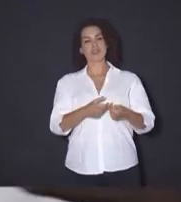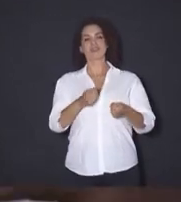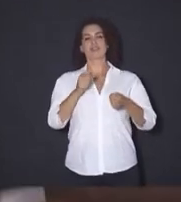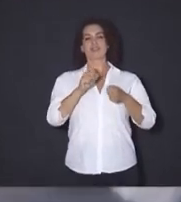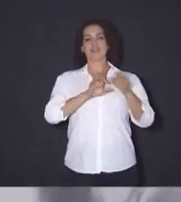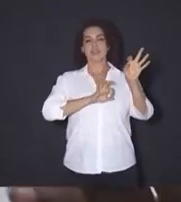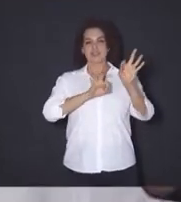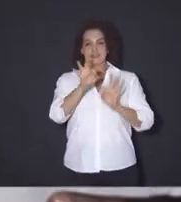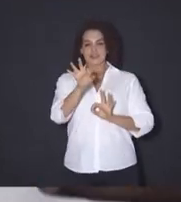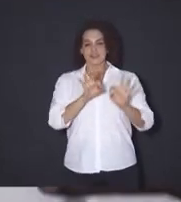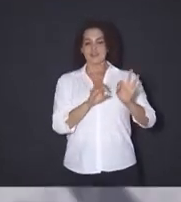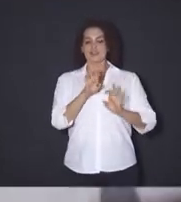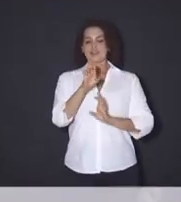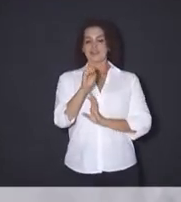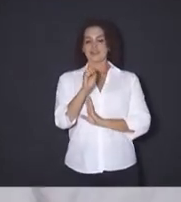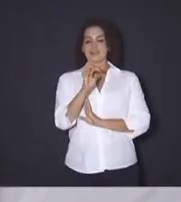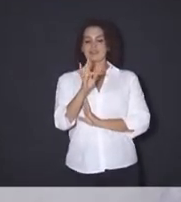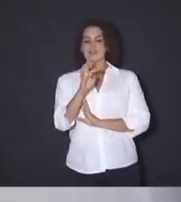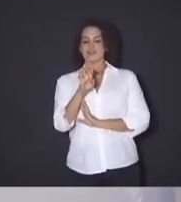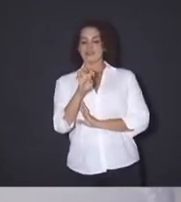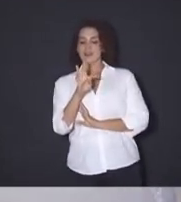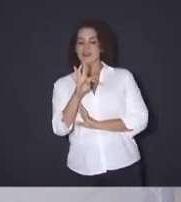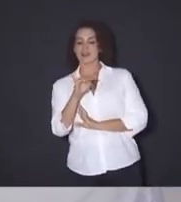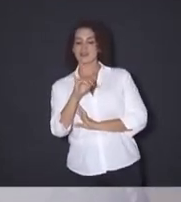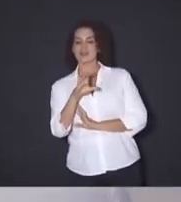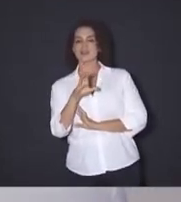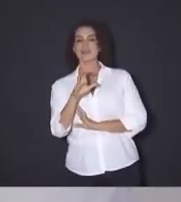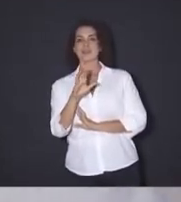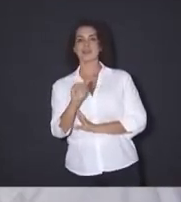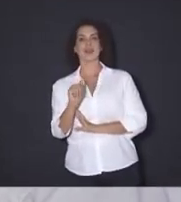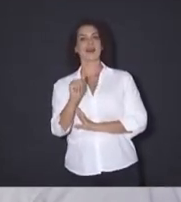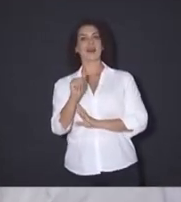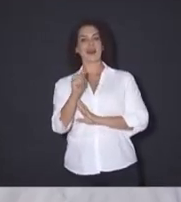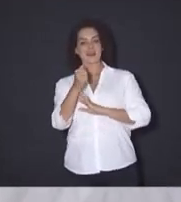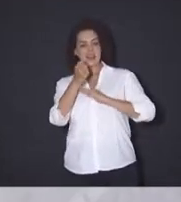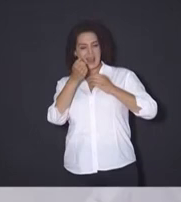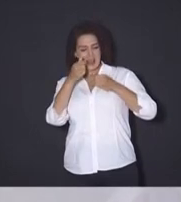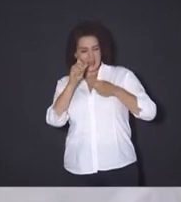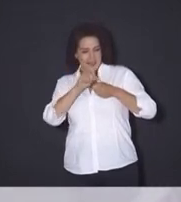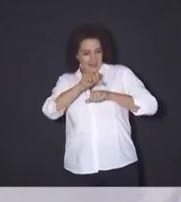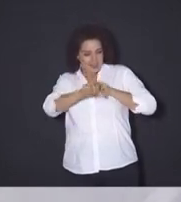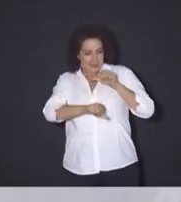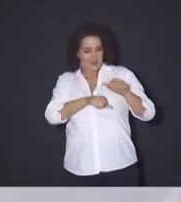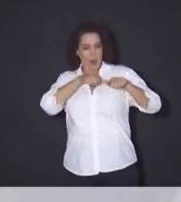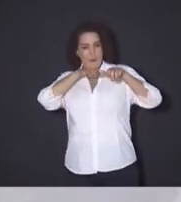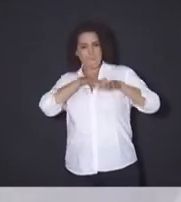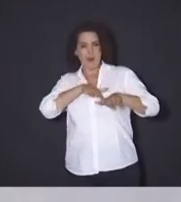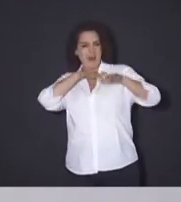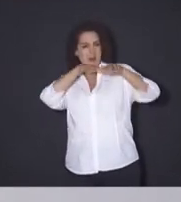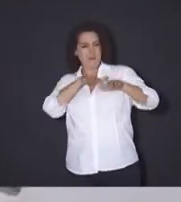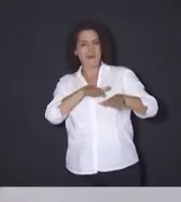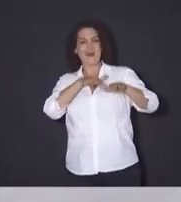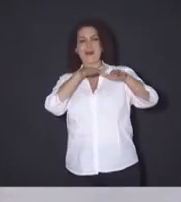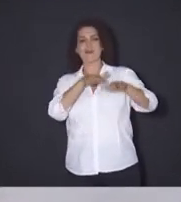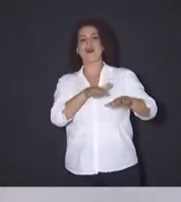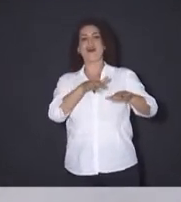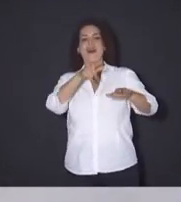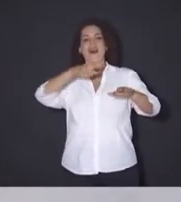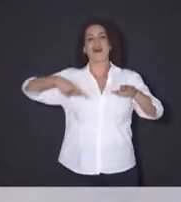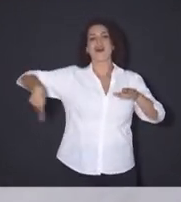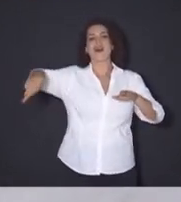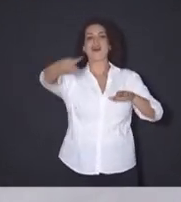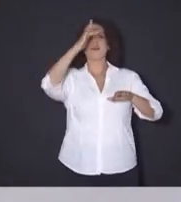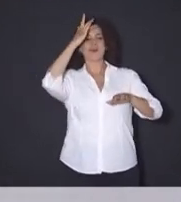que leva para a avenida para cotejar para confrontar para fazer com que as pessoas percebam tudo isso